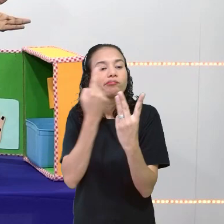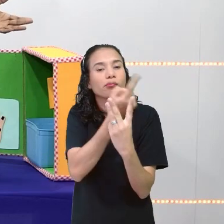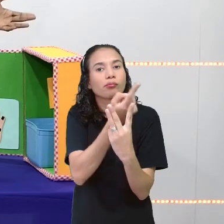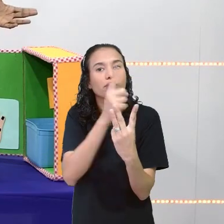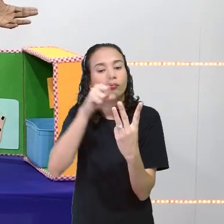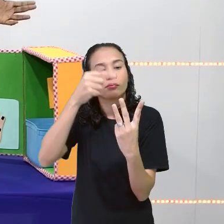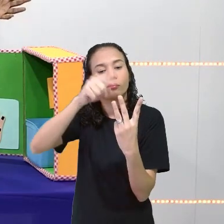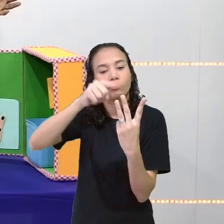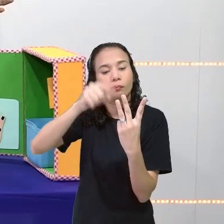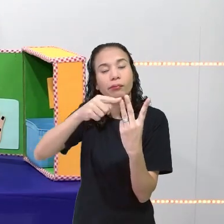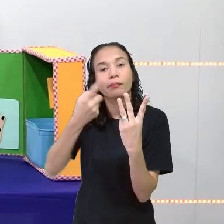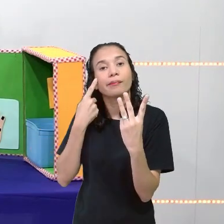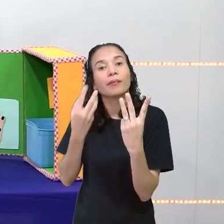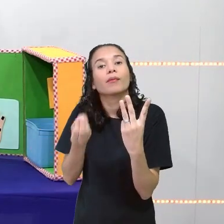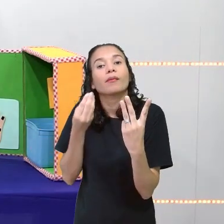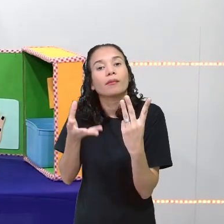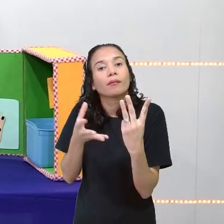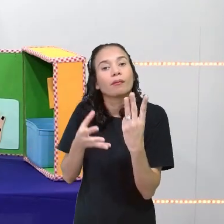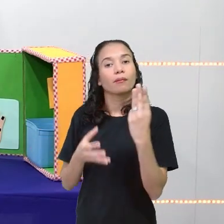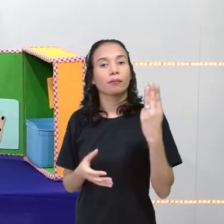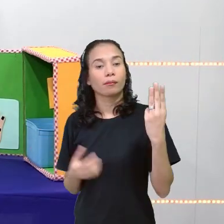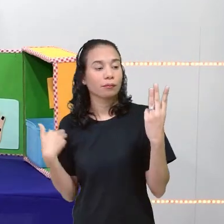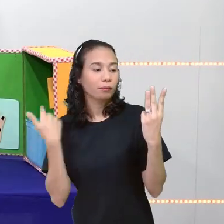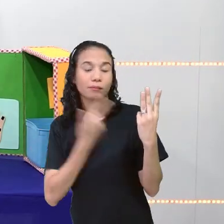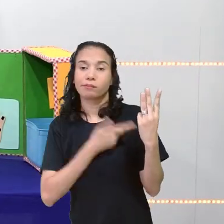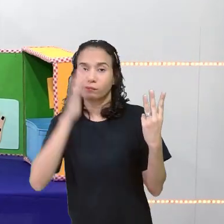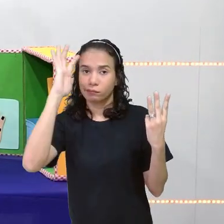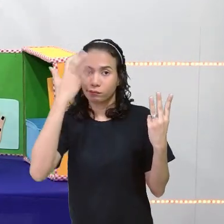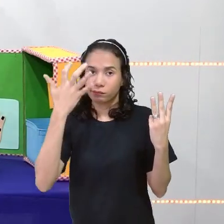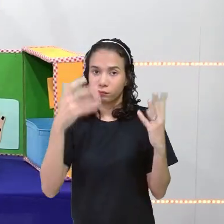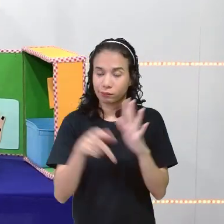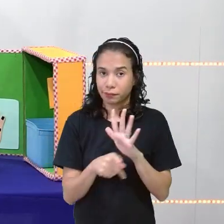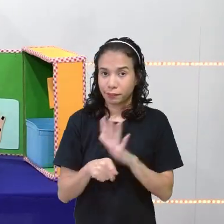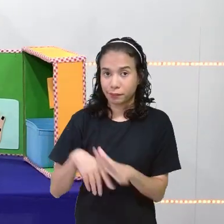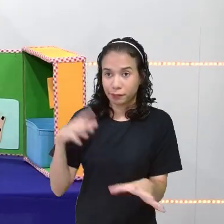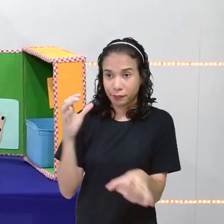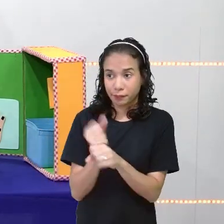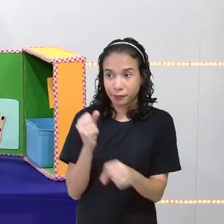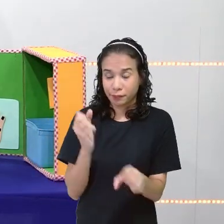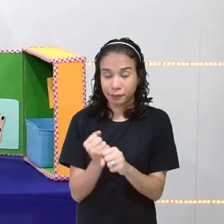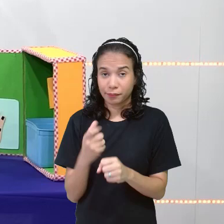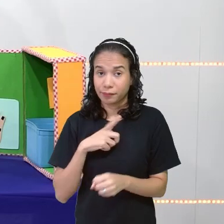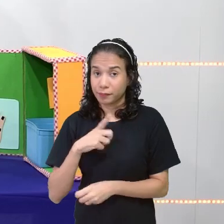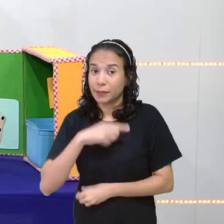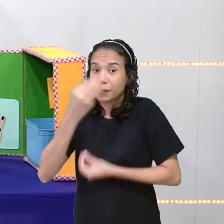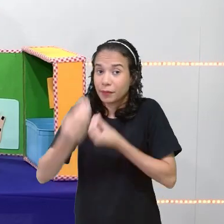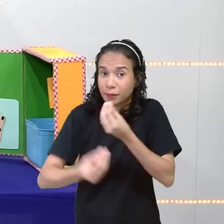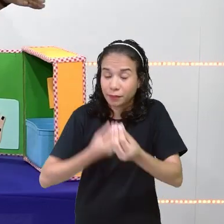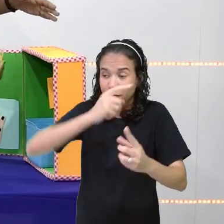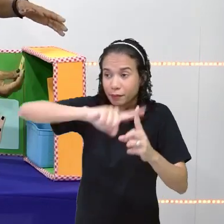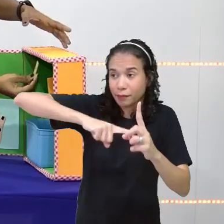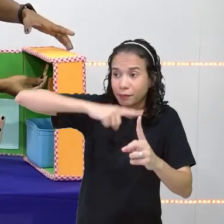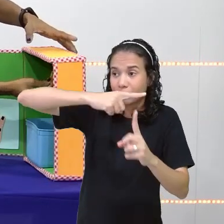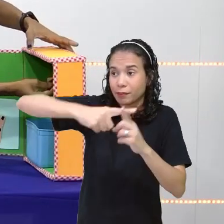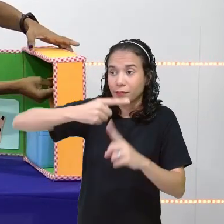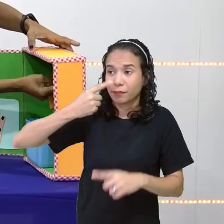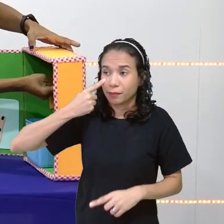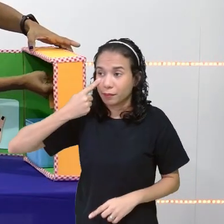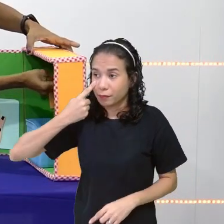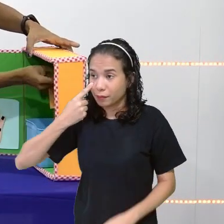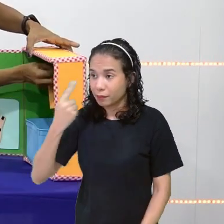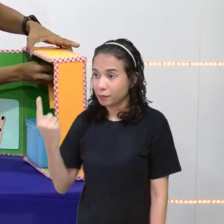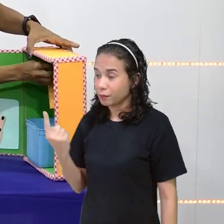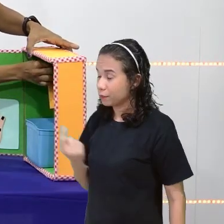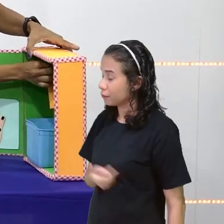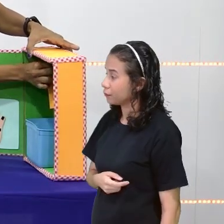aí, ó. E aí, para a gente representar, já que é uma soma, quando a gente fala de adição, a gente se remete à soma. O sinal da